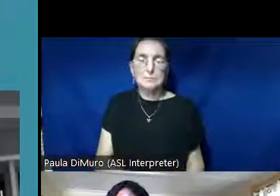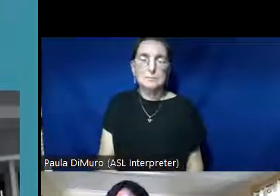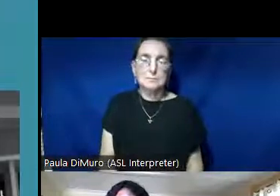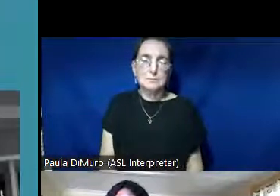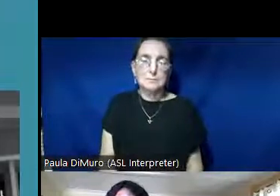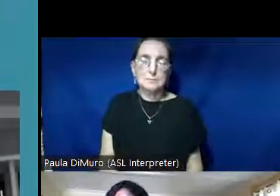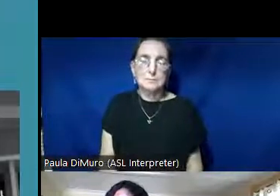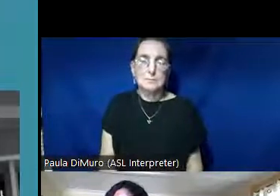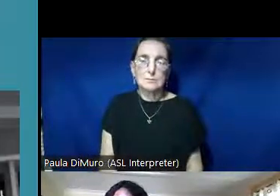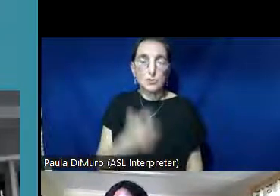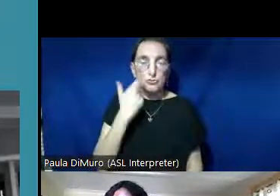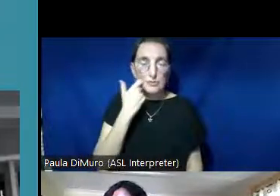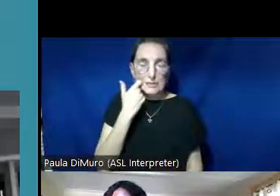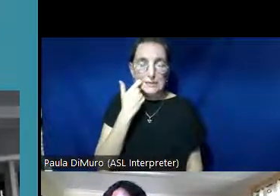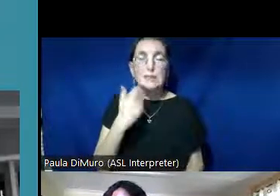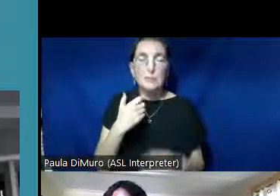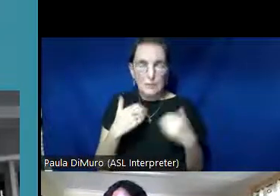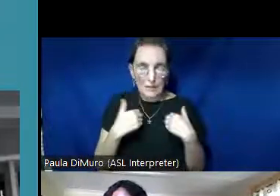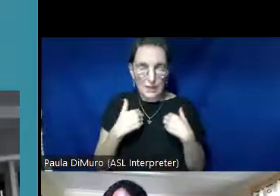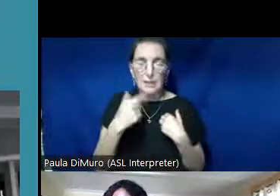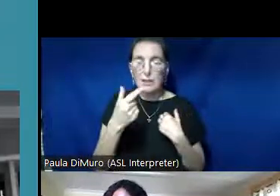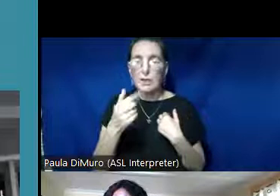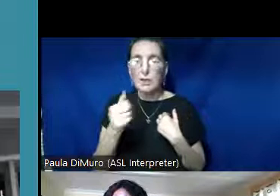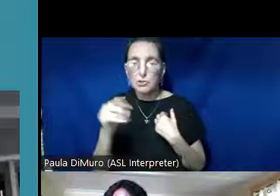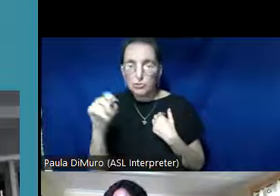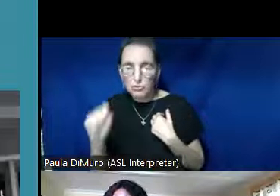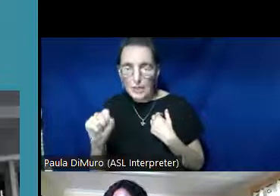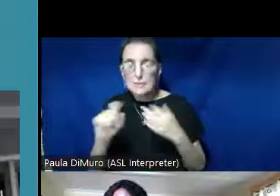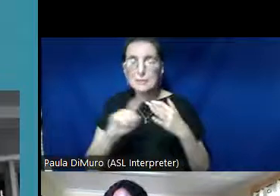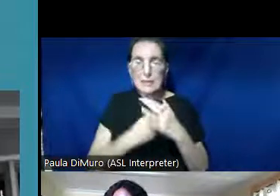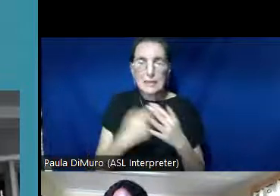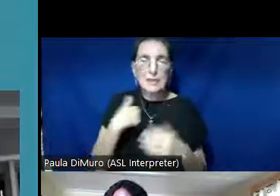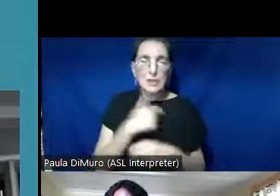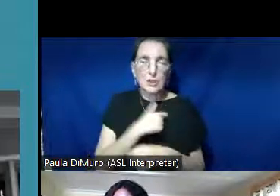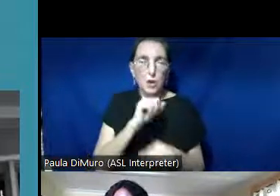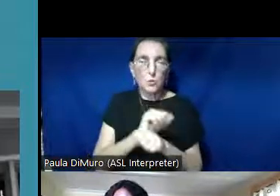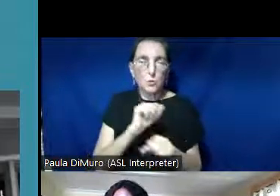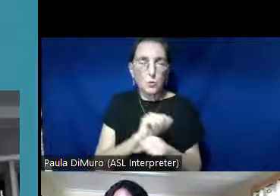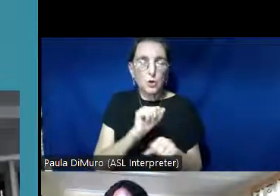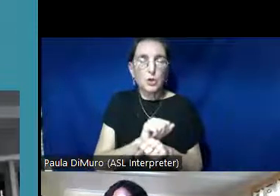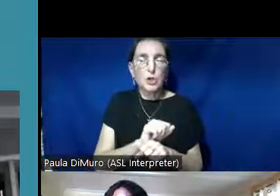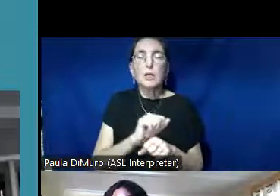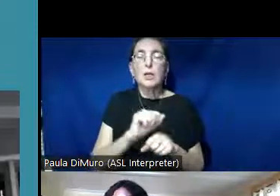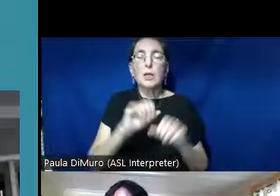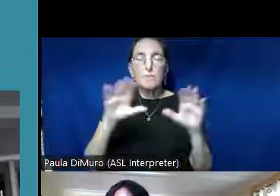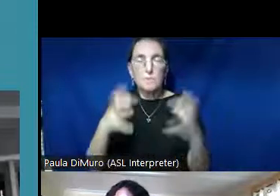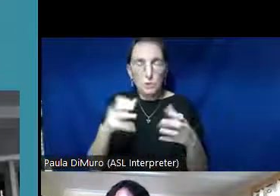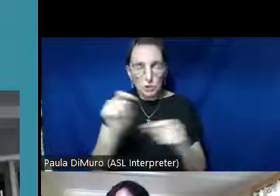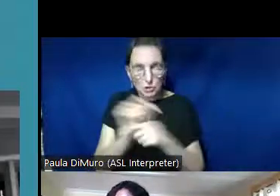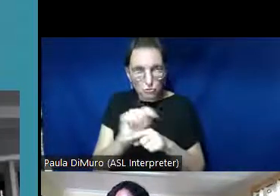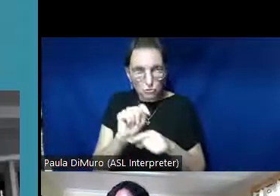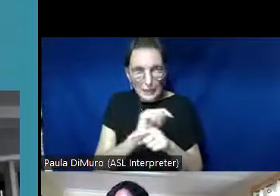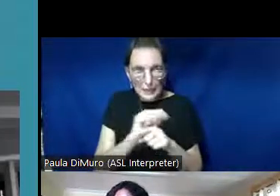empresas que é proprietária de minorias no estado, recentemente tem tido financiamento no Workforce